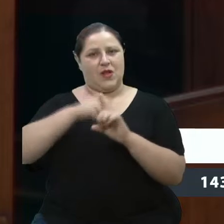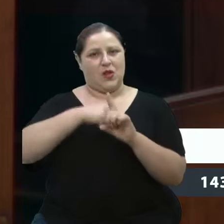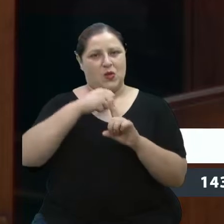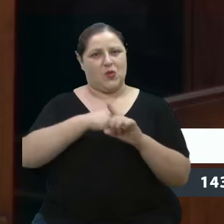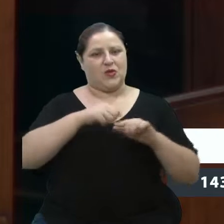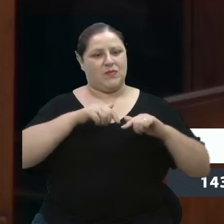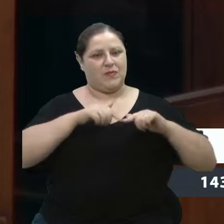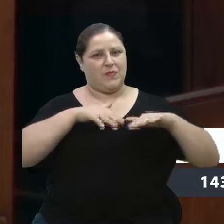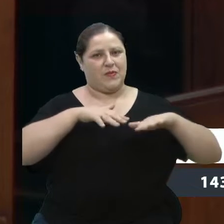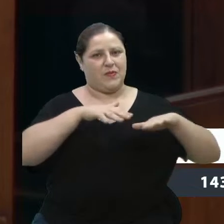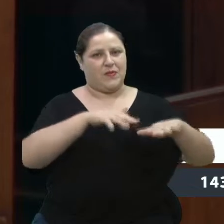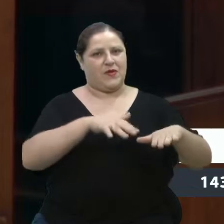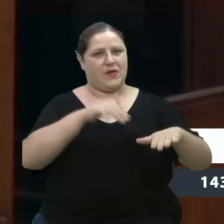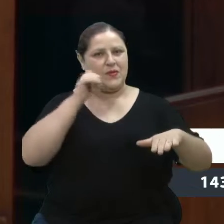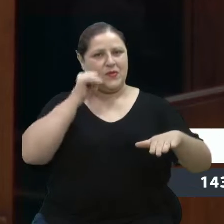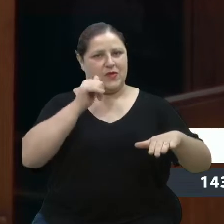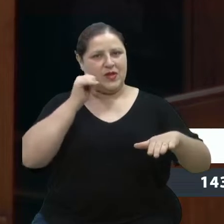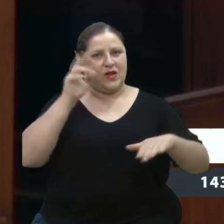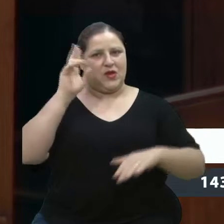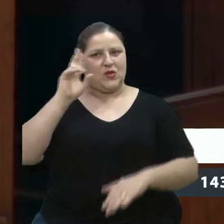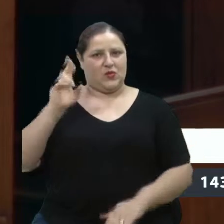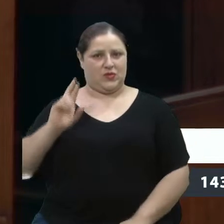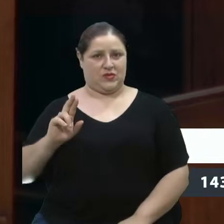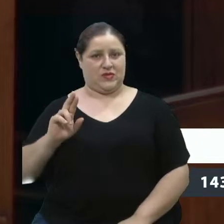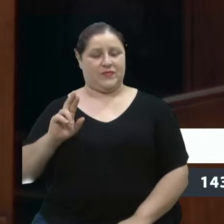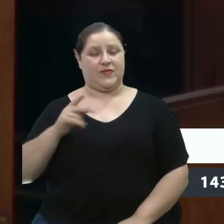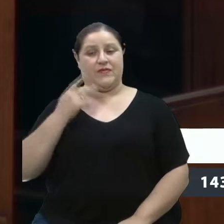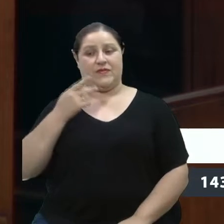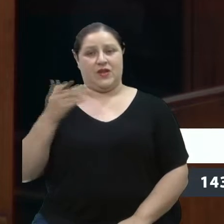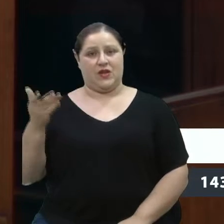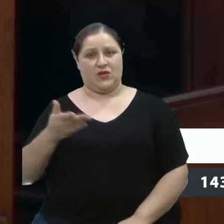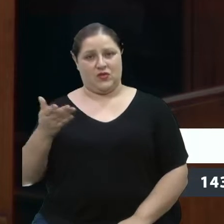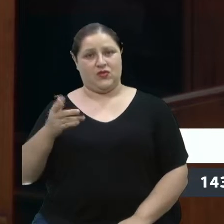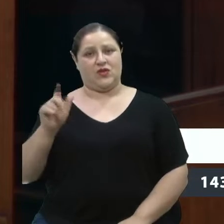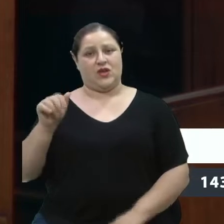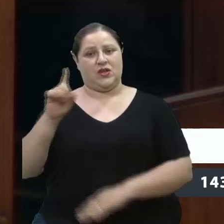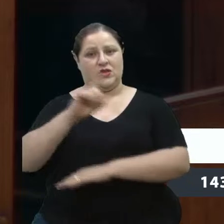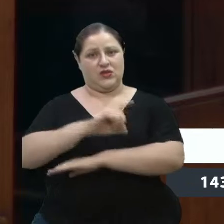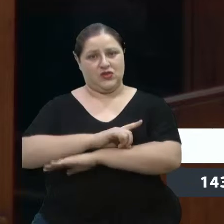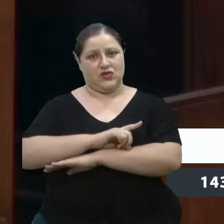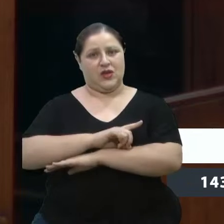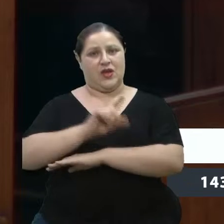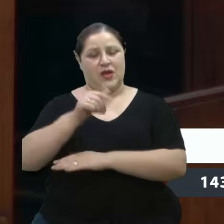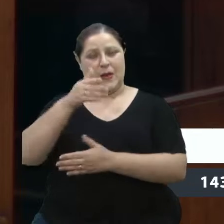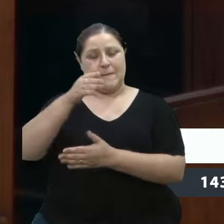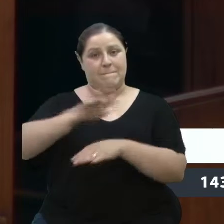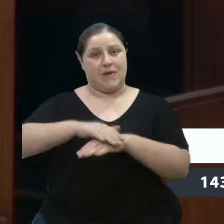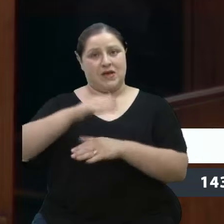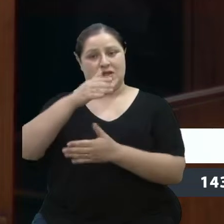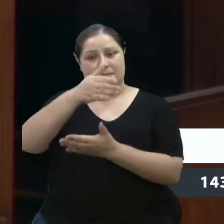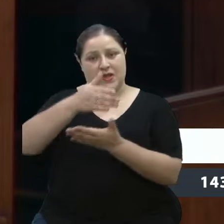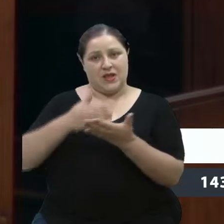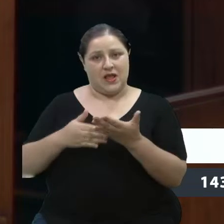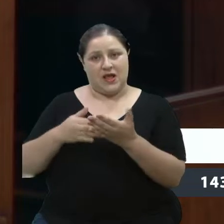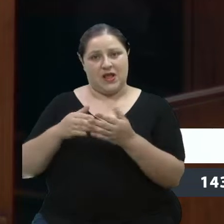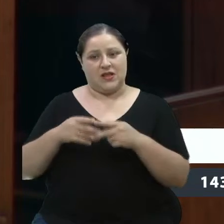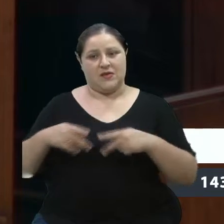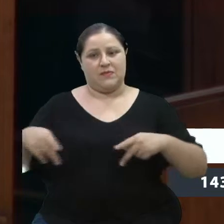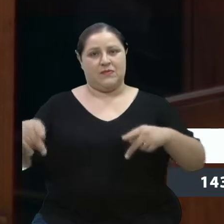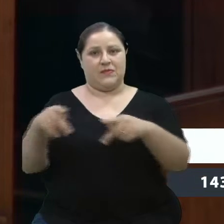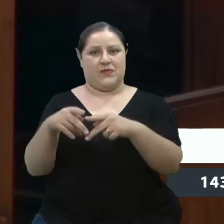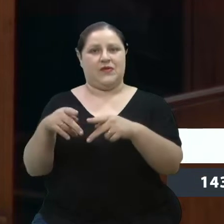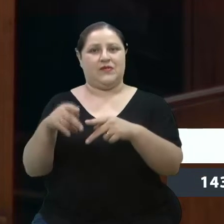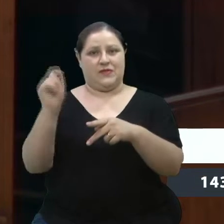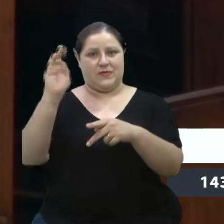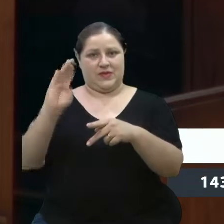Falar nesse dia não é uma tarefa fácil, A gente está falando de um dia que faz referência a mais da metade da população brasileira. E eu,